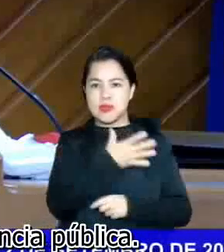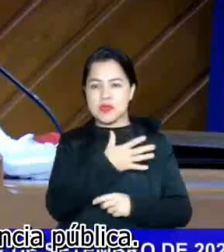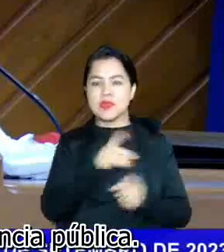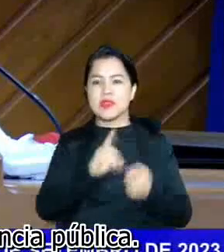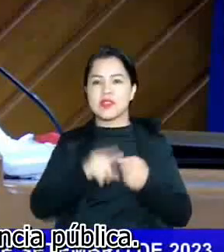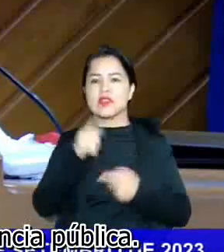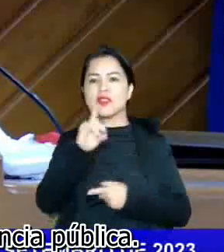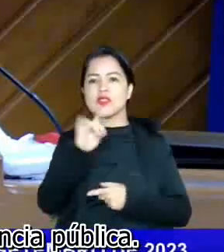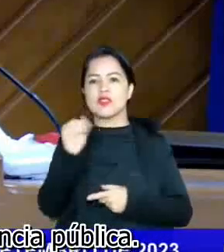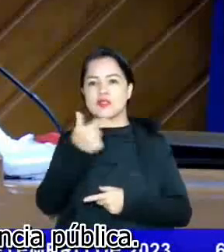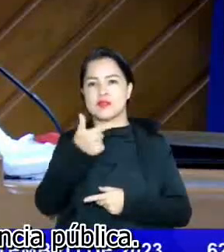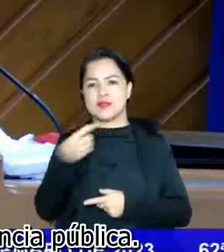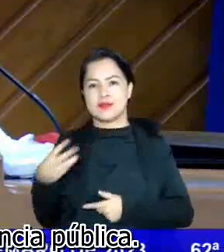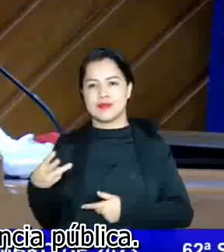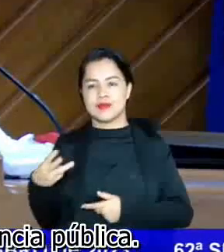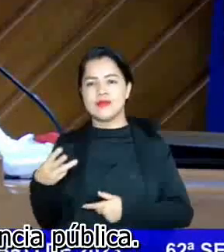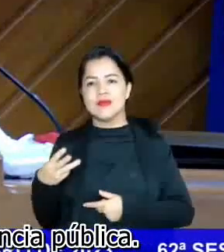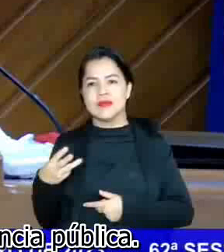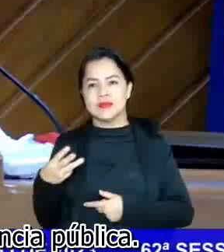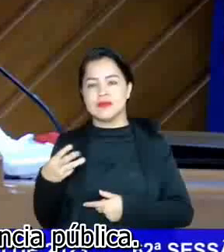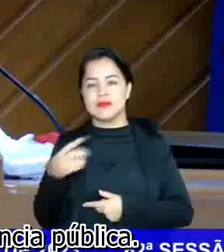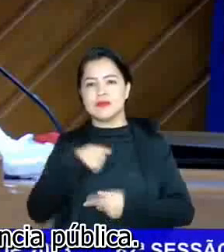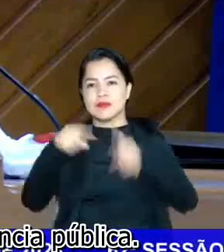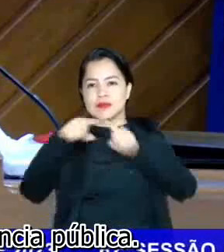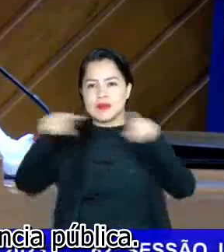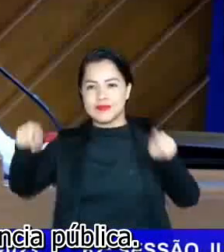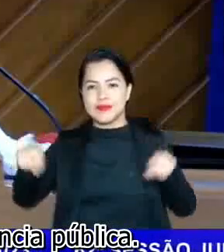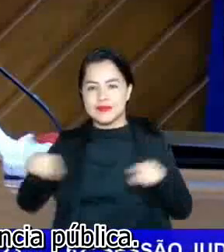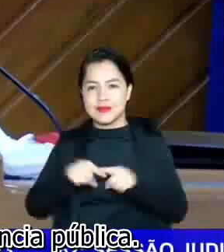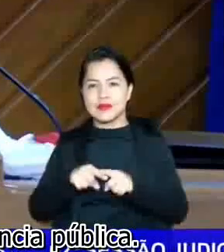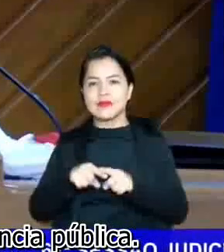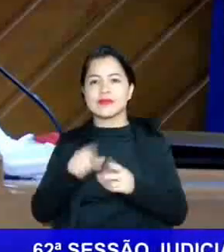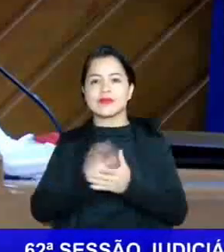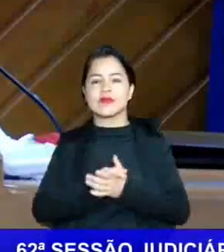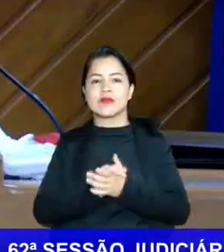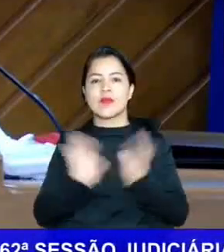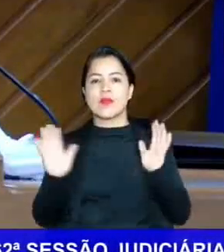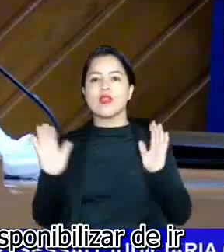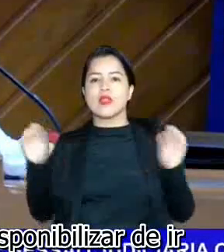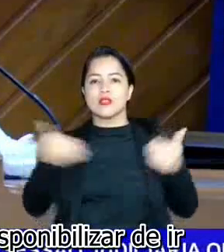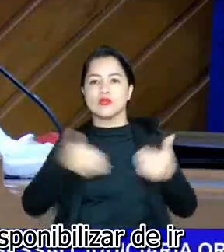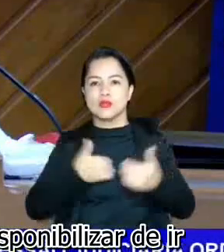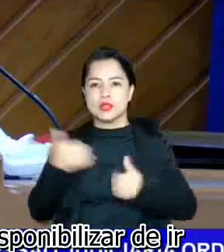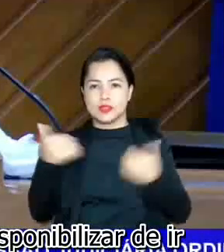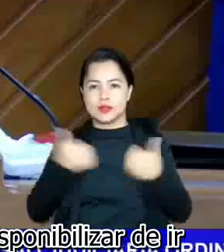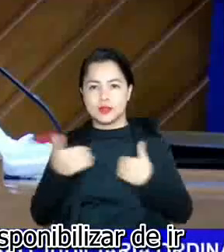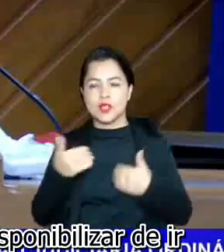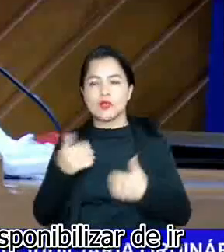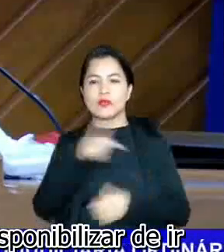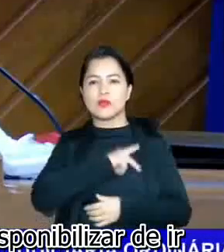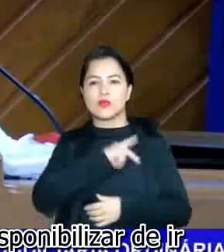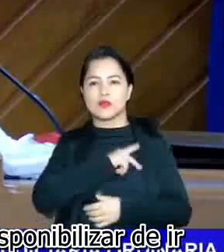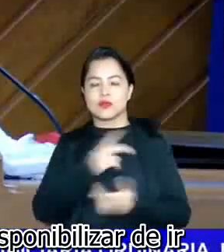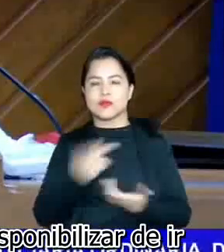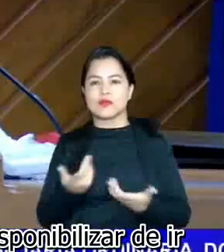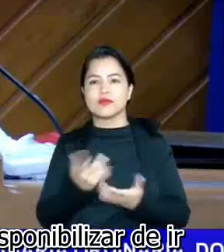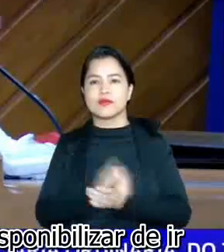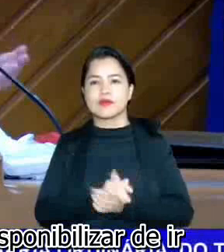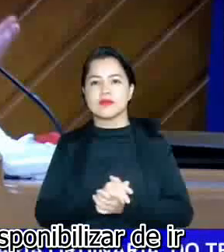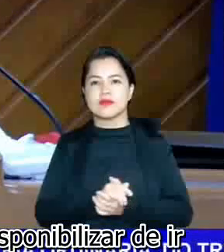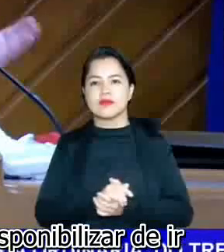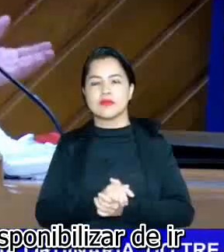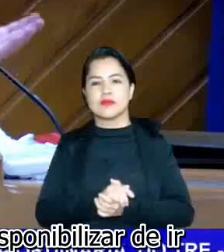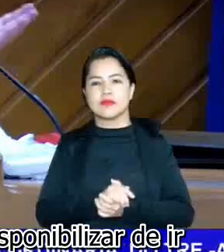e no dia 23 faríamos, lá na quadra, faríamos a audiência pública. Já foi, inclusive,